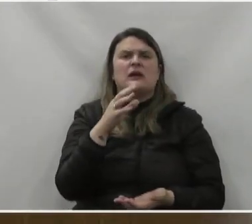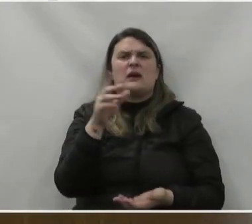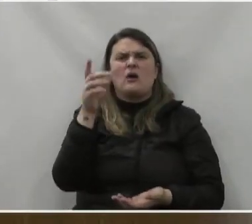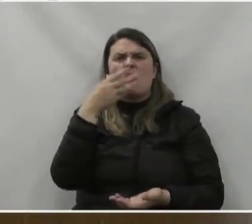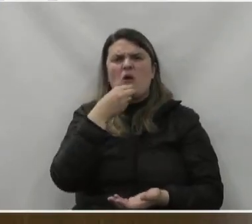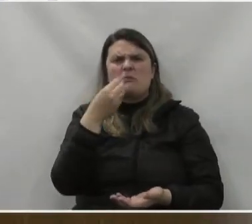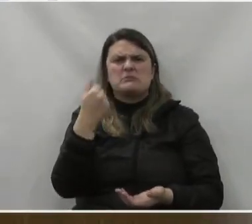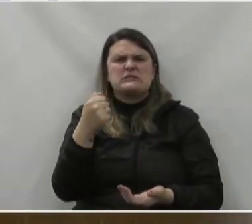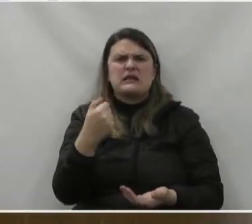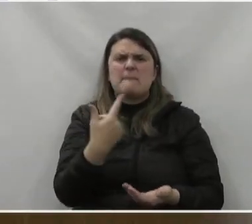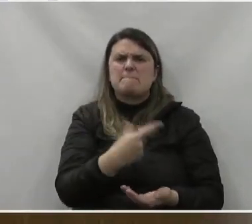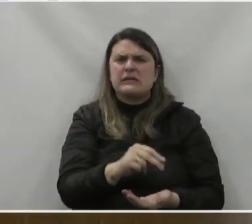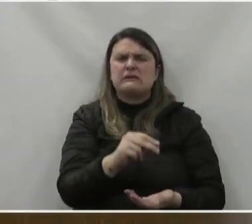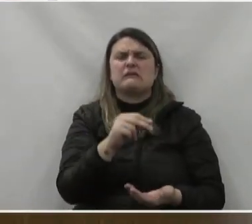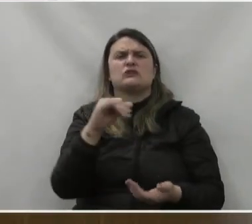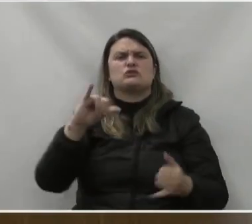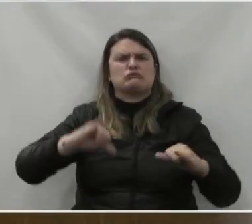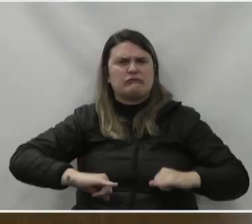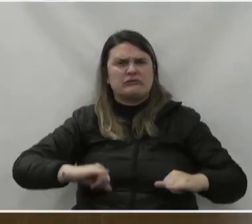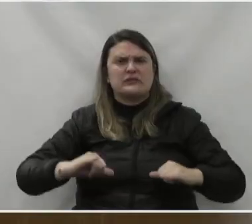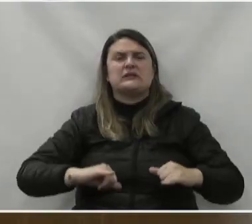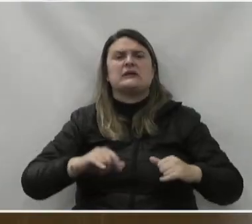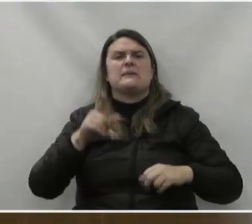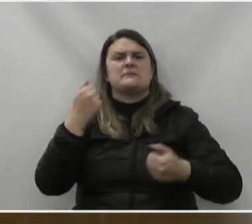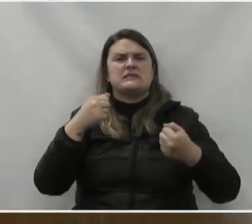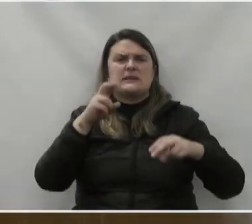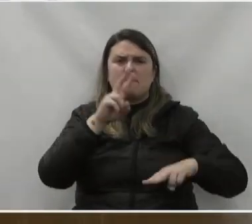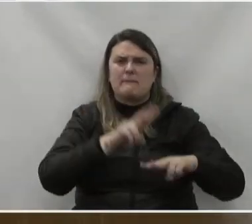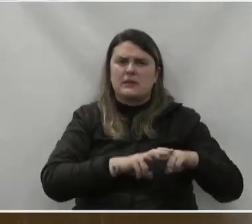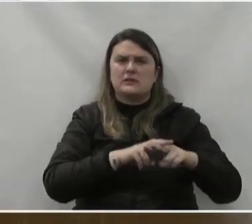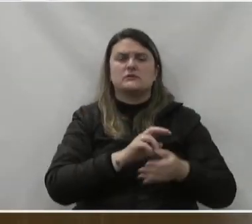que apanhar, esse cara tem que ir preso.